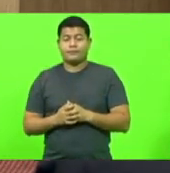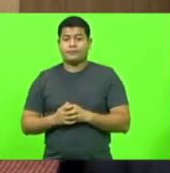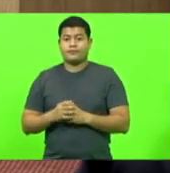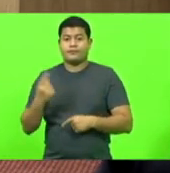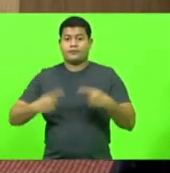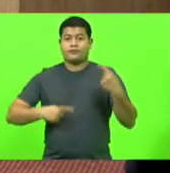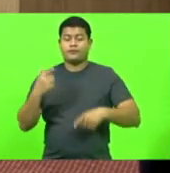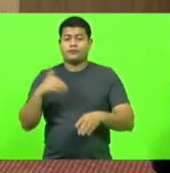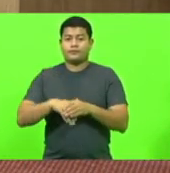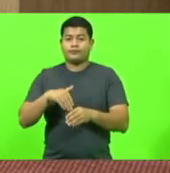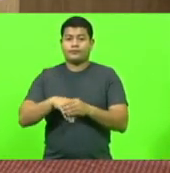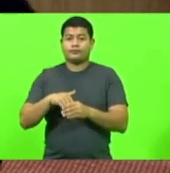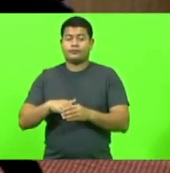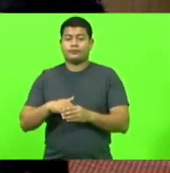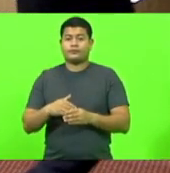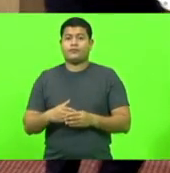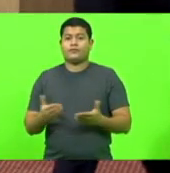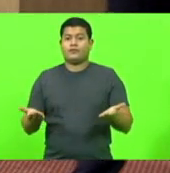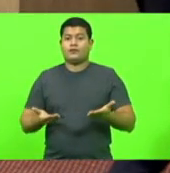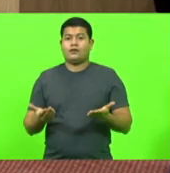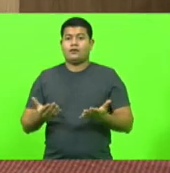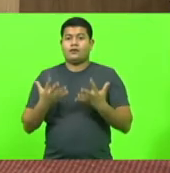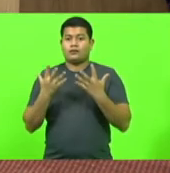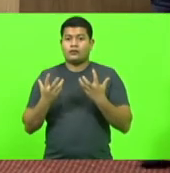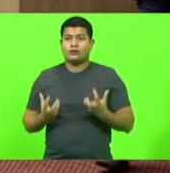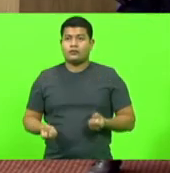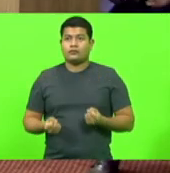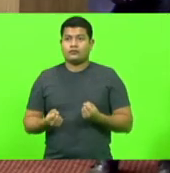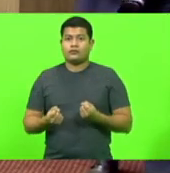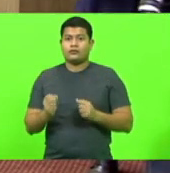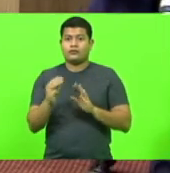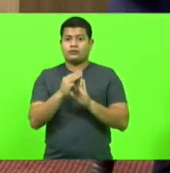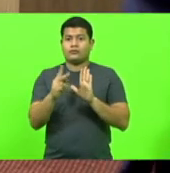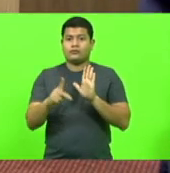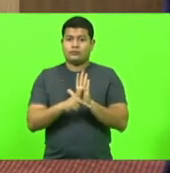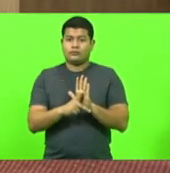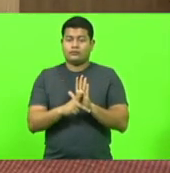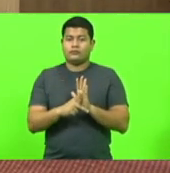Discussão e votação em turno único da admissibilidade da medida provisória